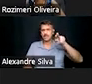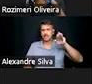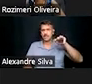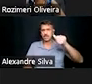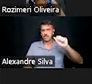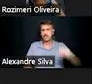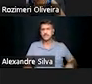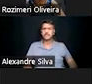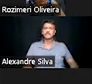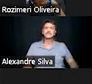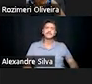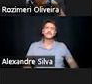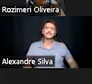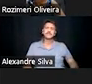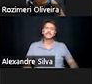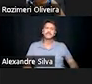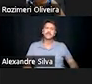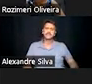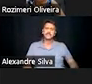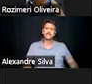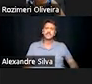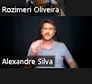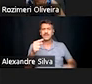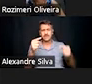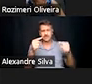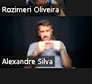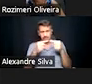né? Não sei escrever, tem a ver com os